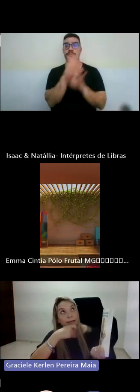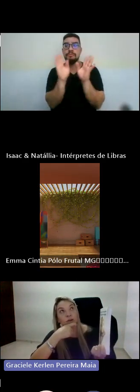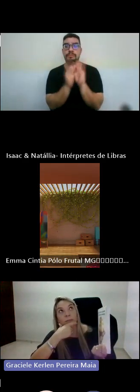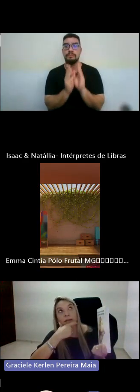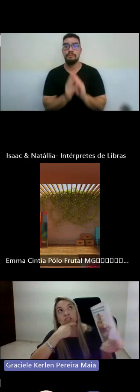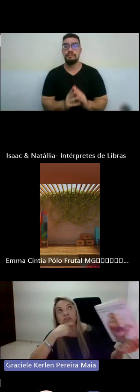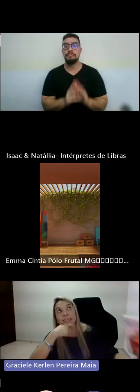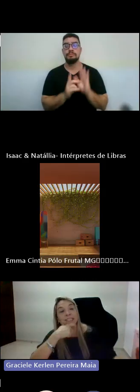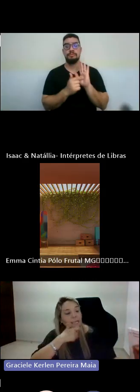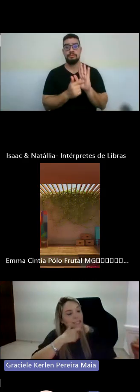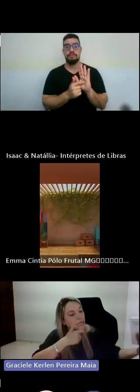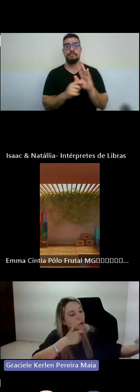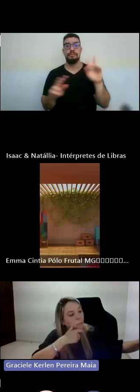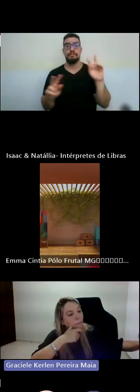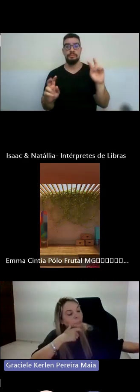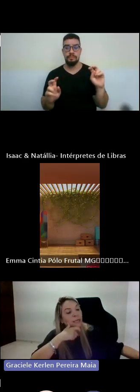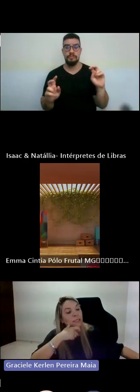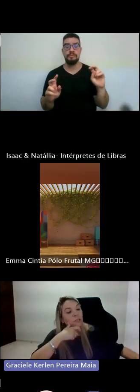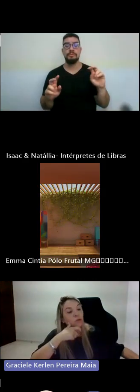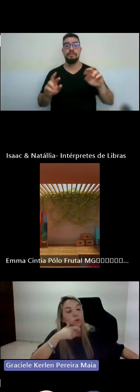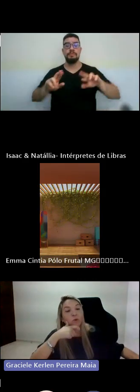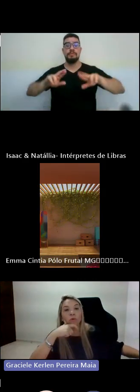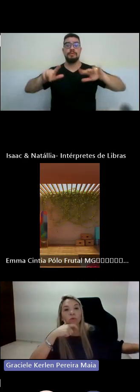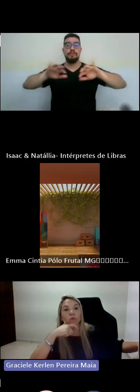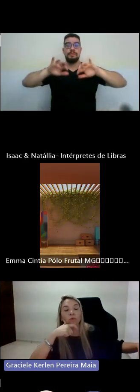uma fala sobre a diferenciação